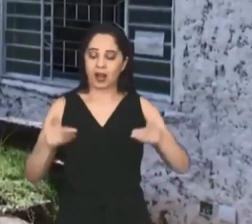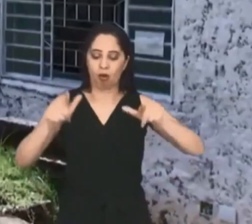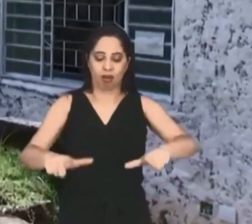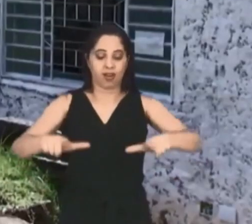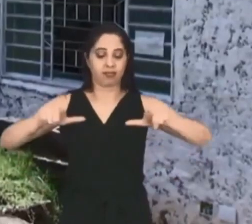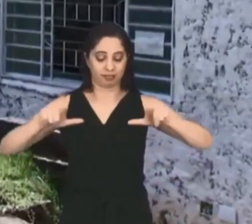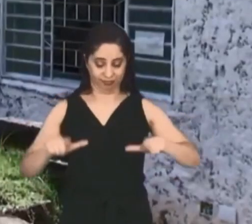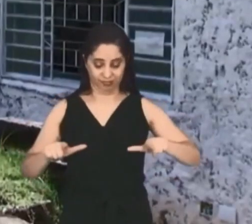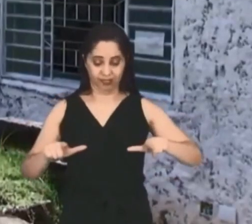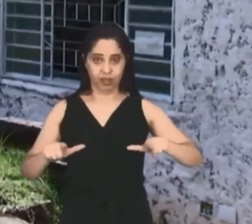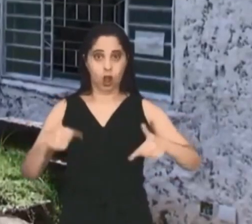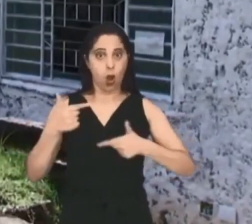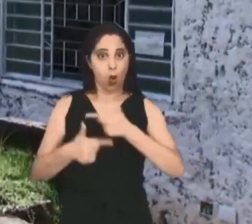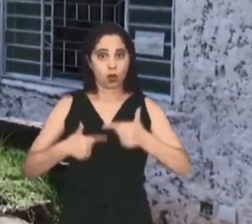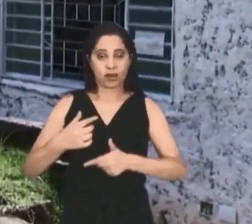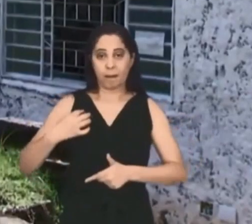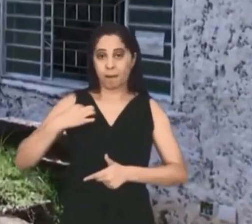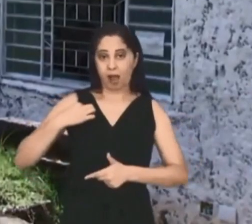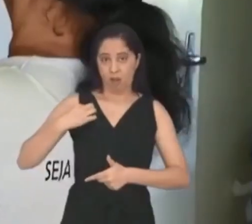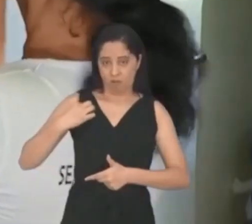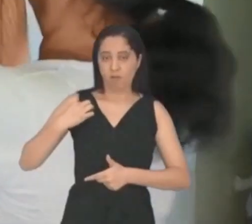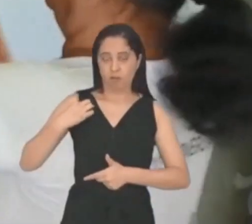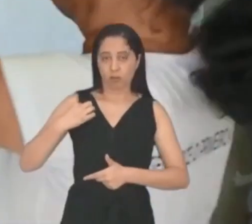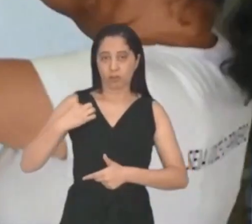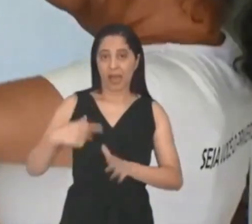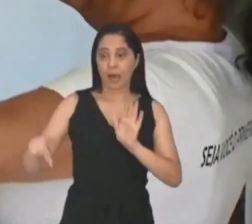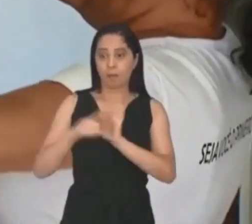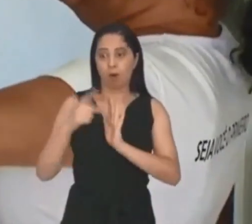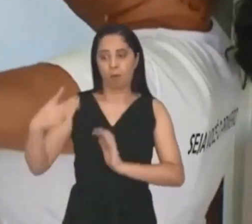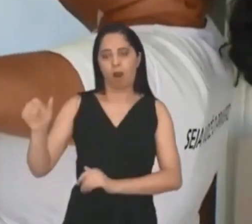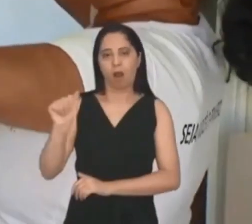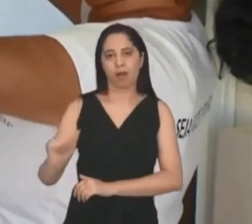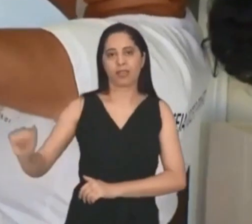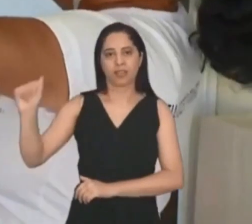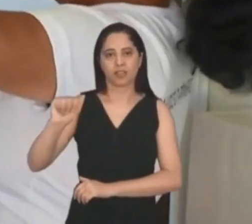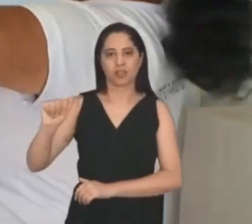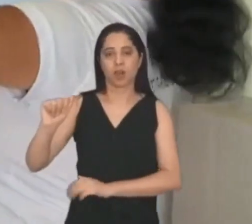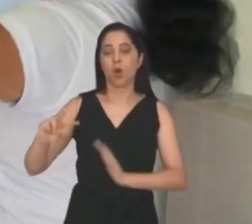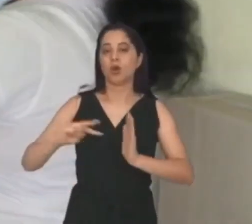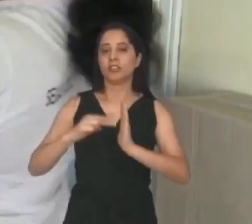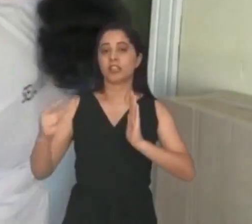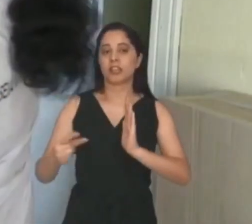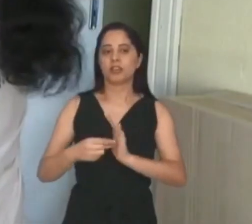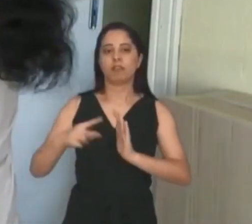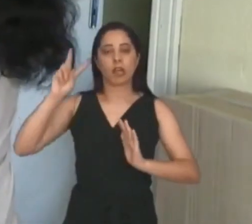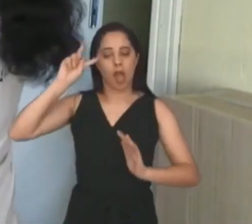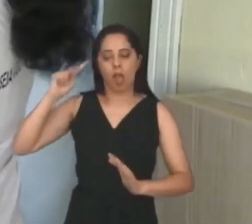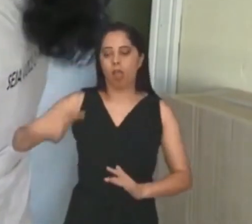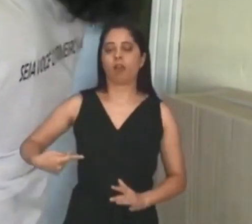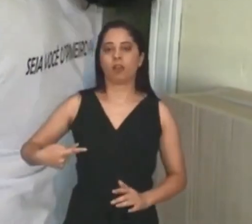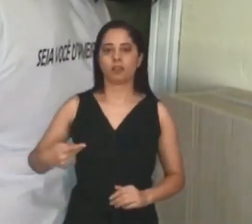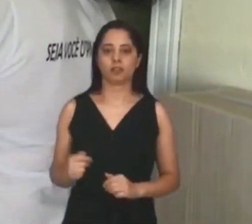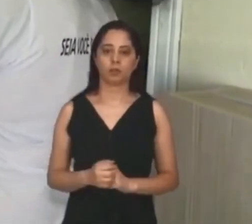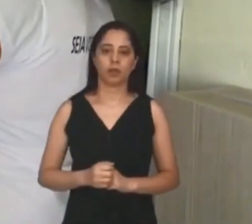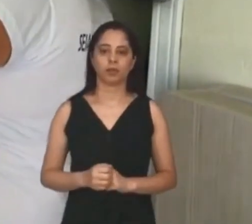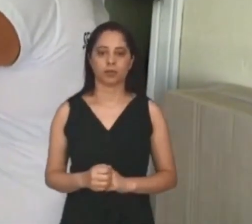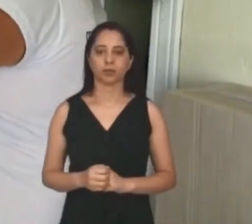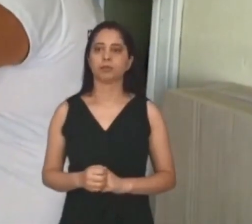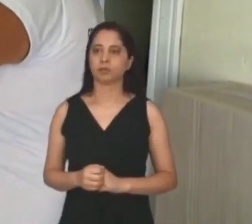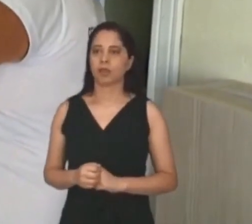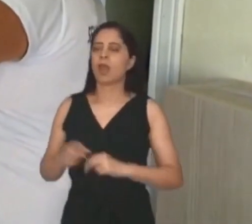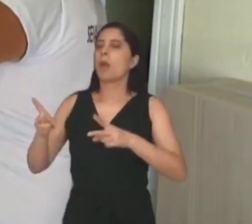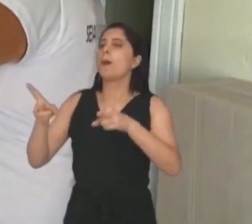decisões. E com o título de utilidade pública, o trabalho voluntário desempenhado pela associação ganha ainda mais valor